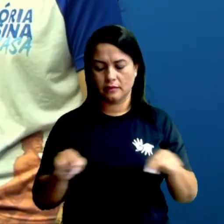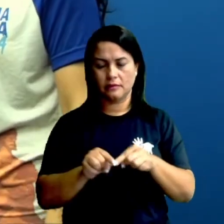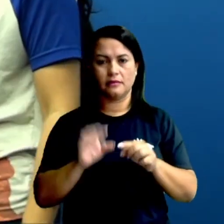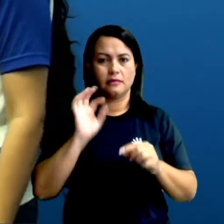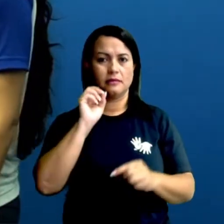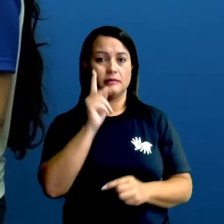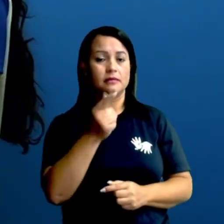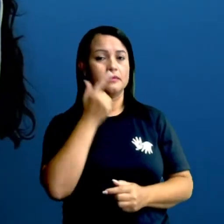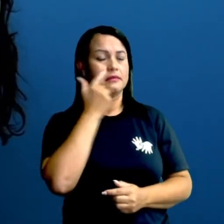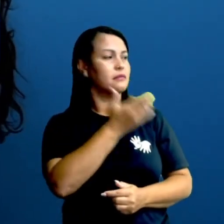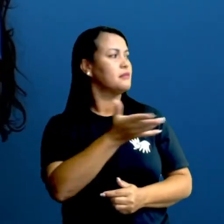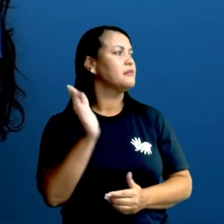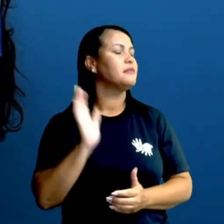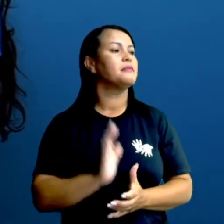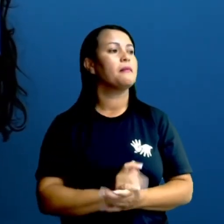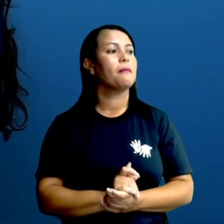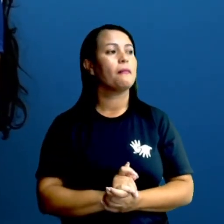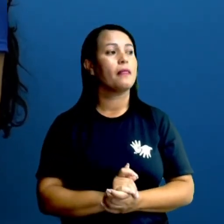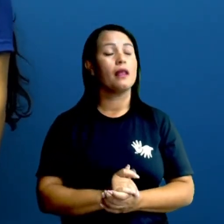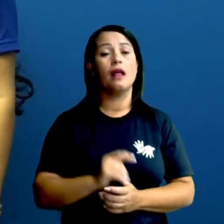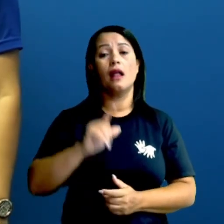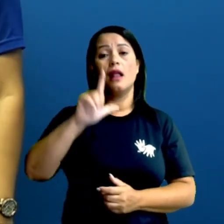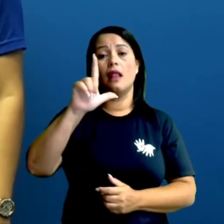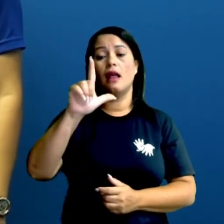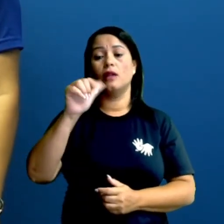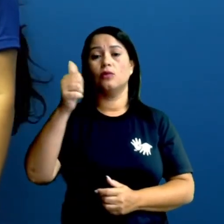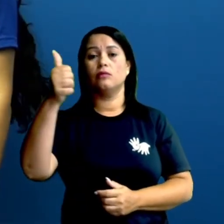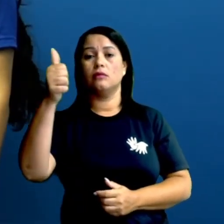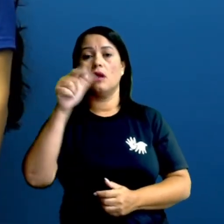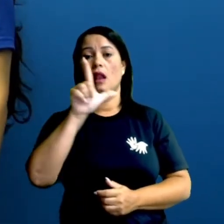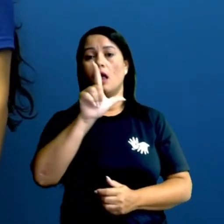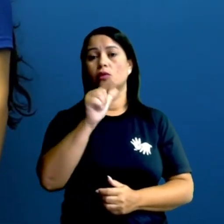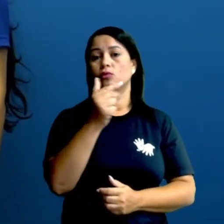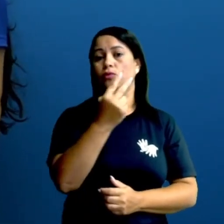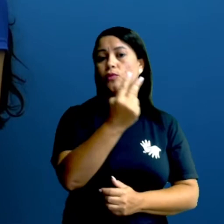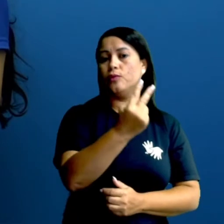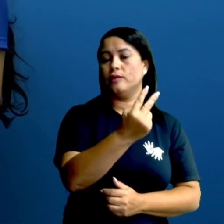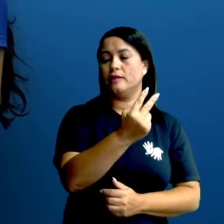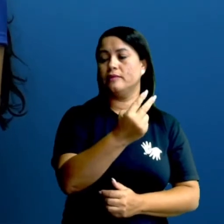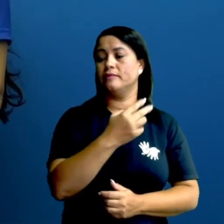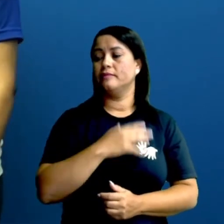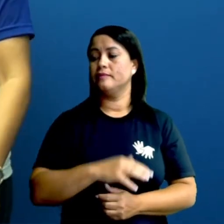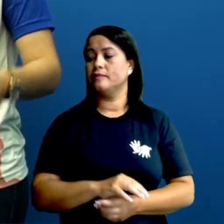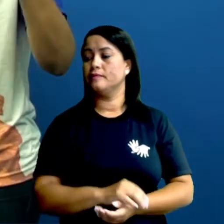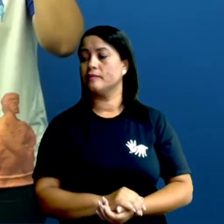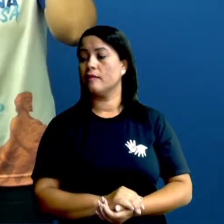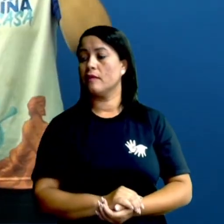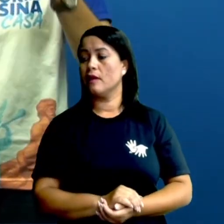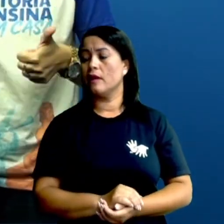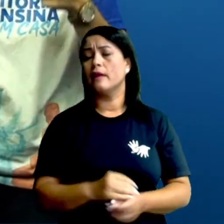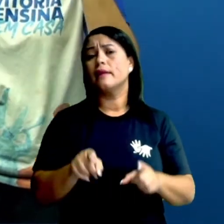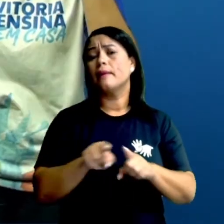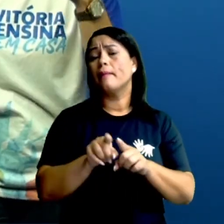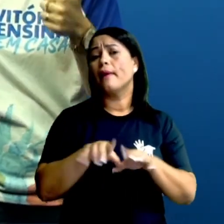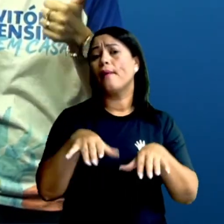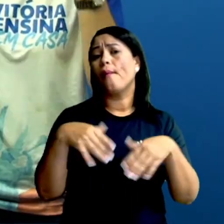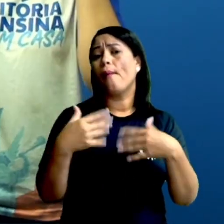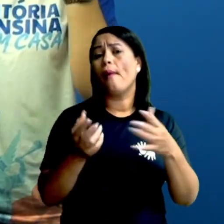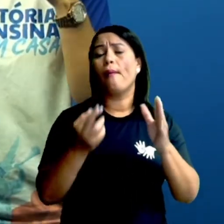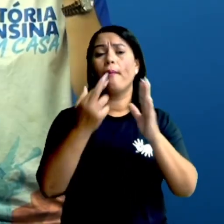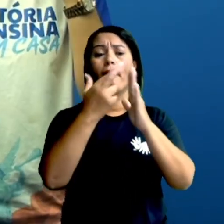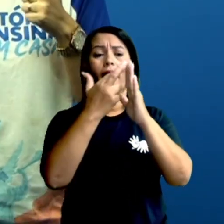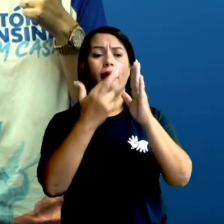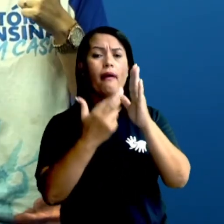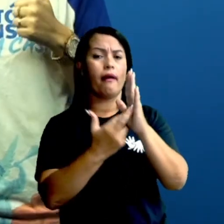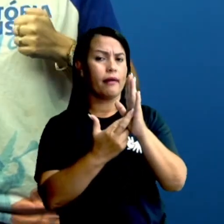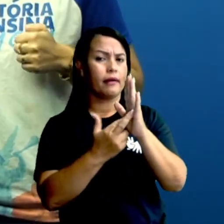Ok? Vamos lá, ó. Lado 1 e lado 2, tá? E qual é a fórmula